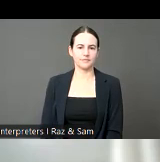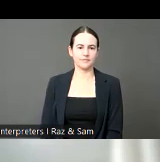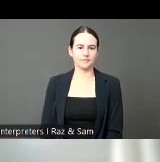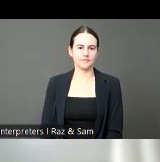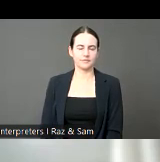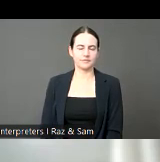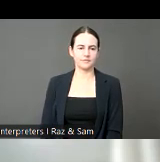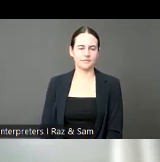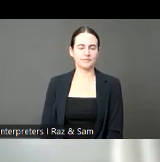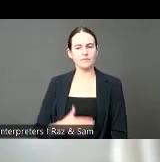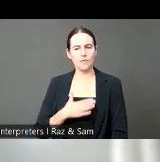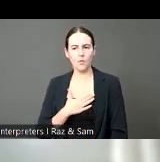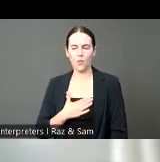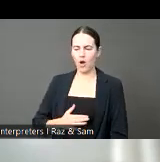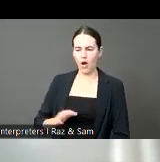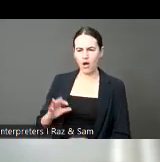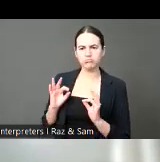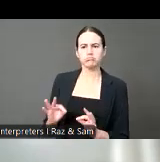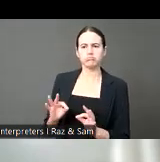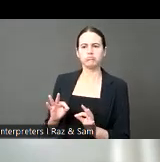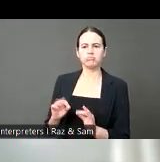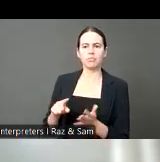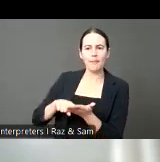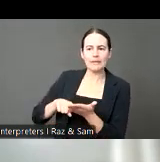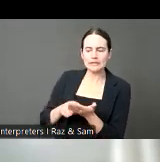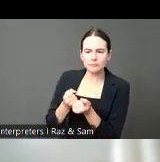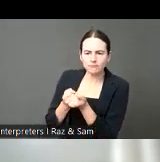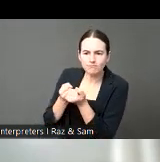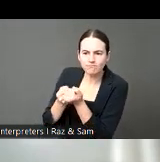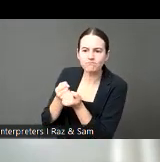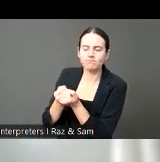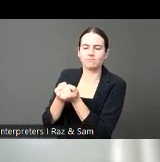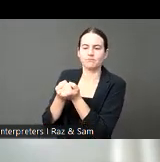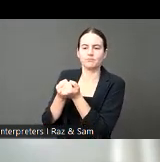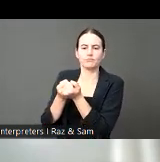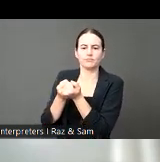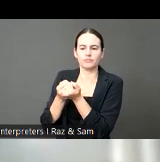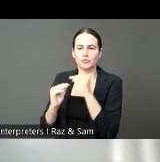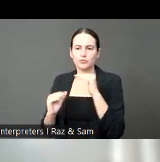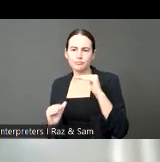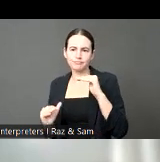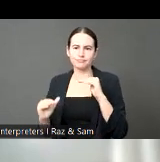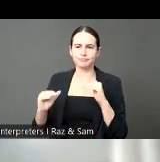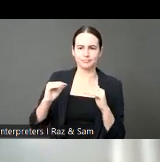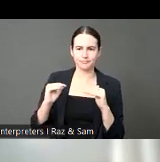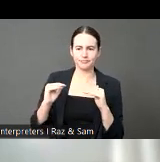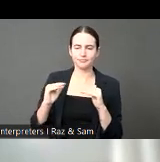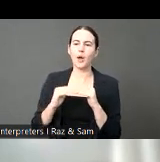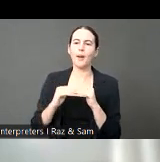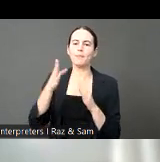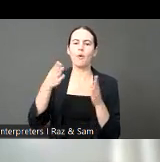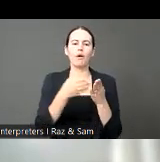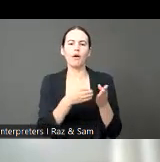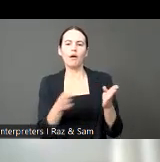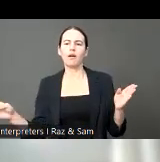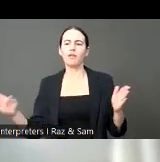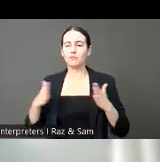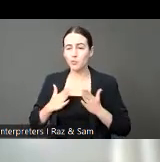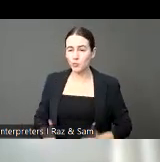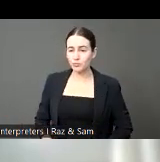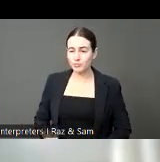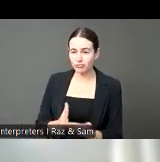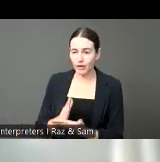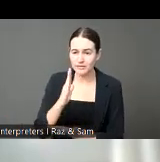A redução das iniquidades também e ampliação dos direitos humanos e proteção social, com ênfase em grupos